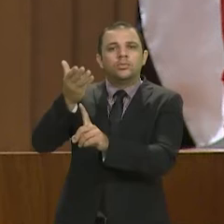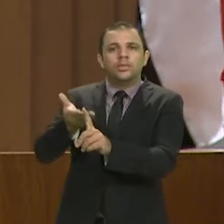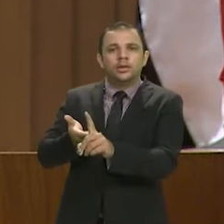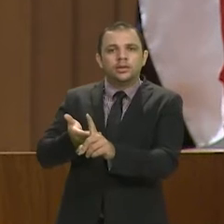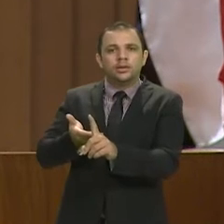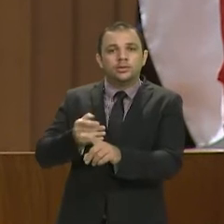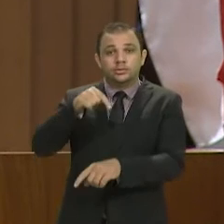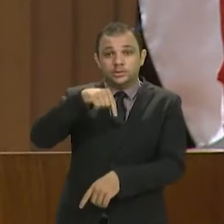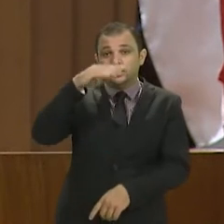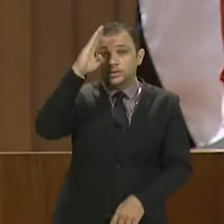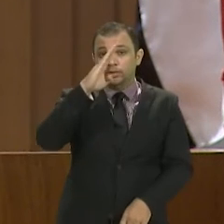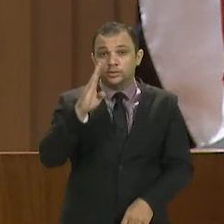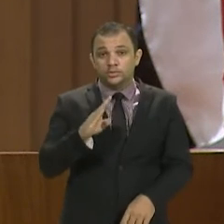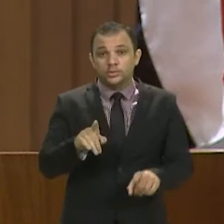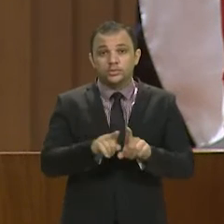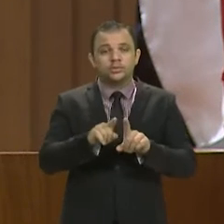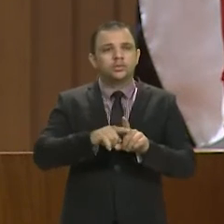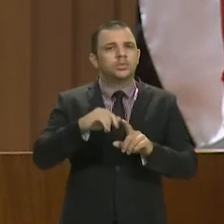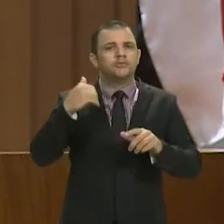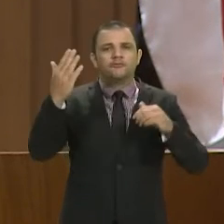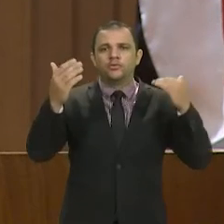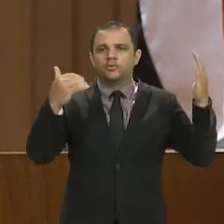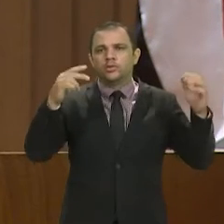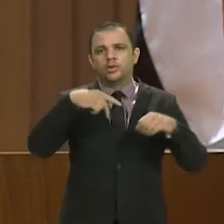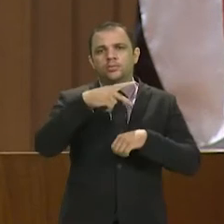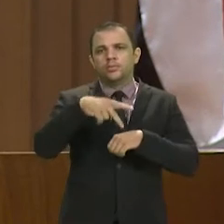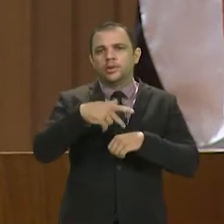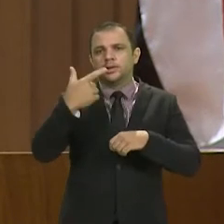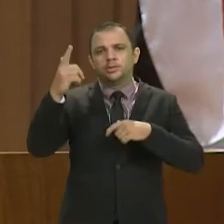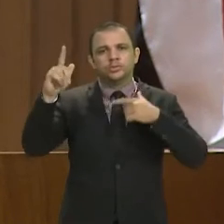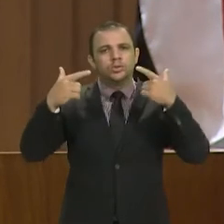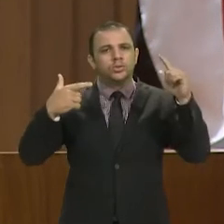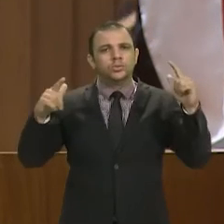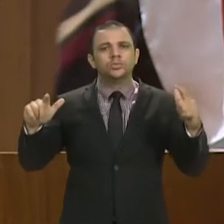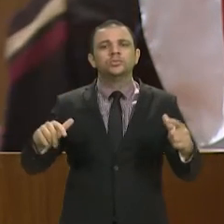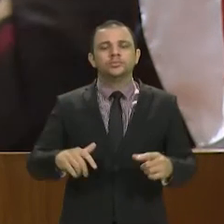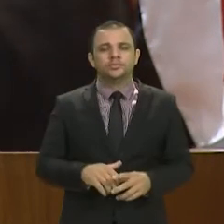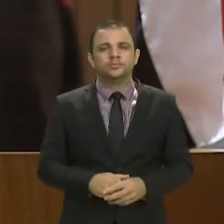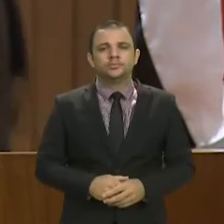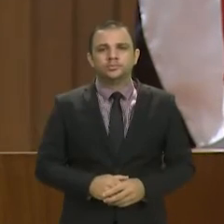Brasil, mas internacionalmente.